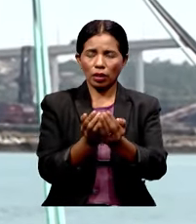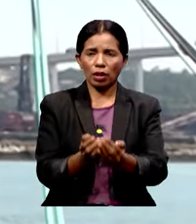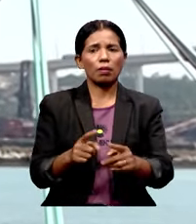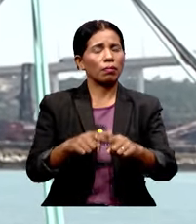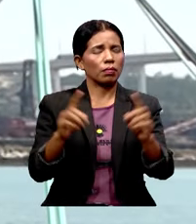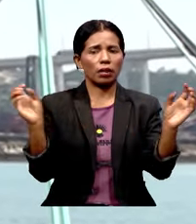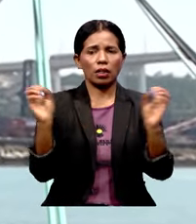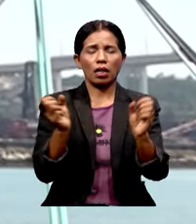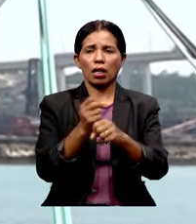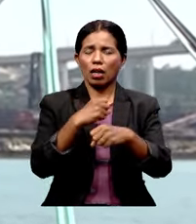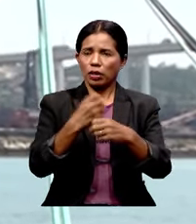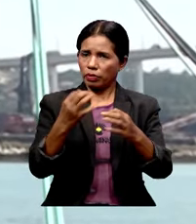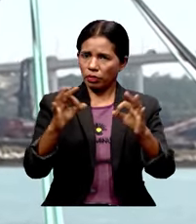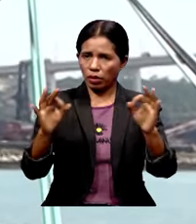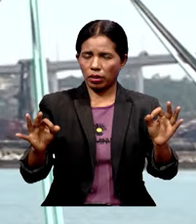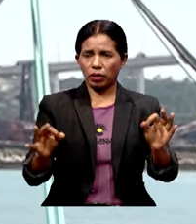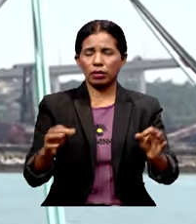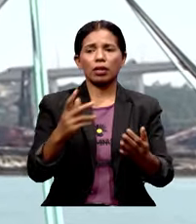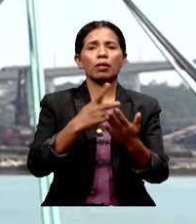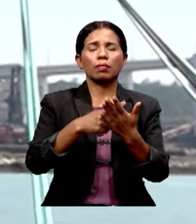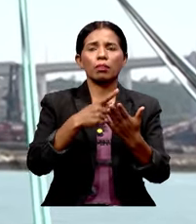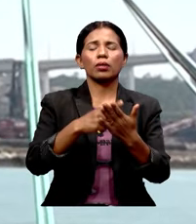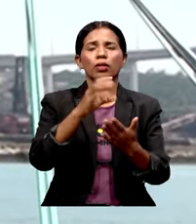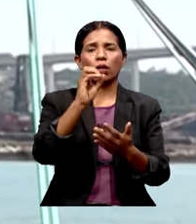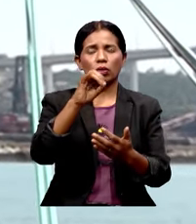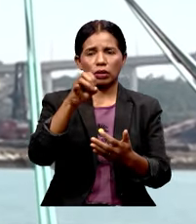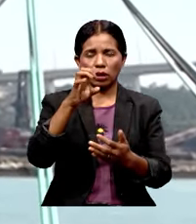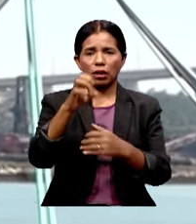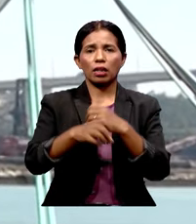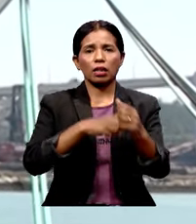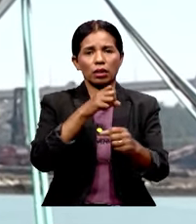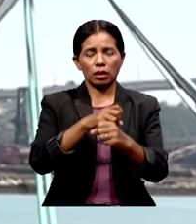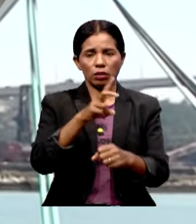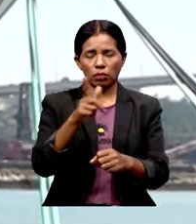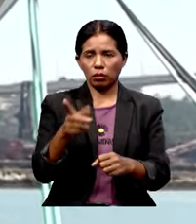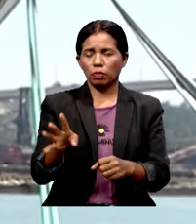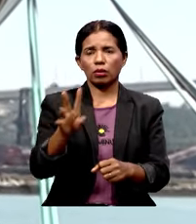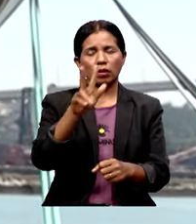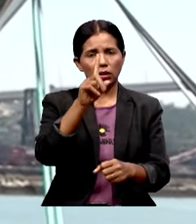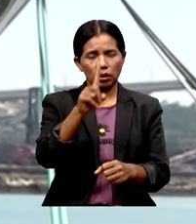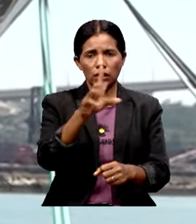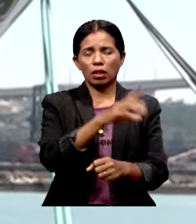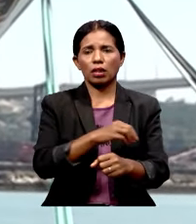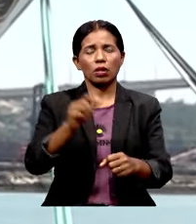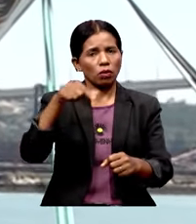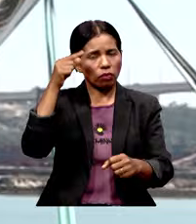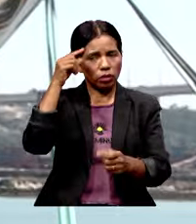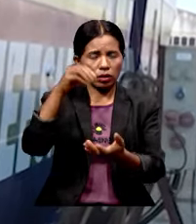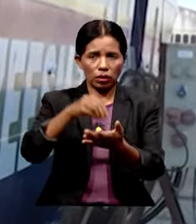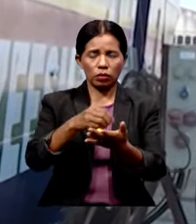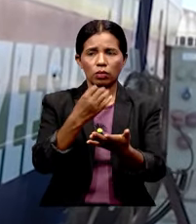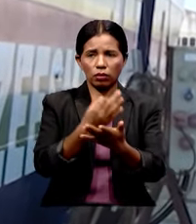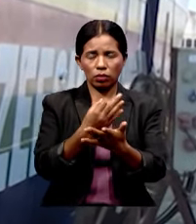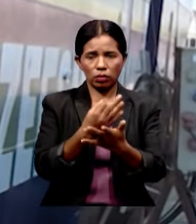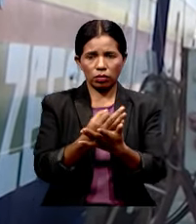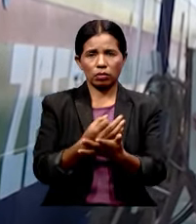bela consegue finalizar no neia proposta orçamento geral Estado tine rihun rua rua no Lourdes Sinida. Governo propõe então